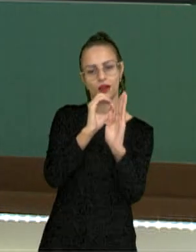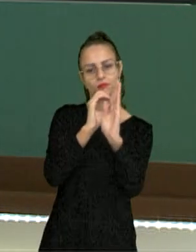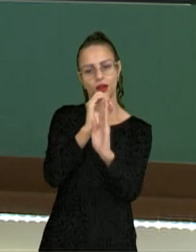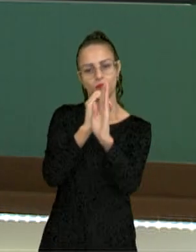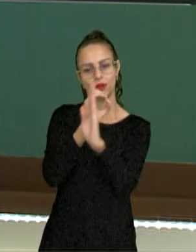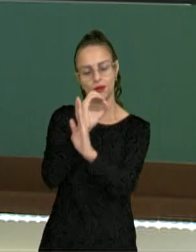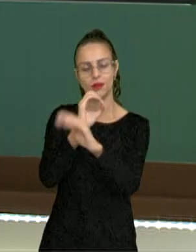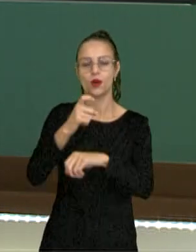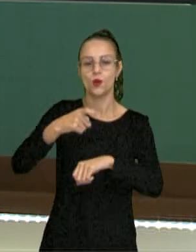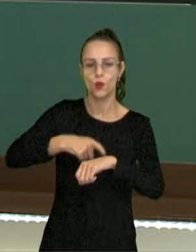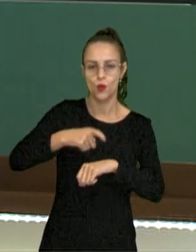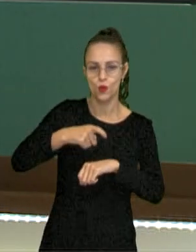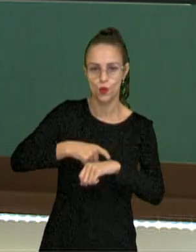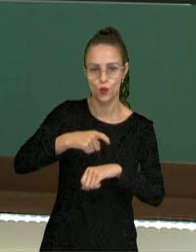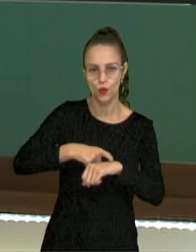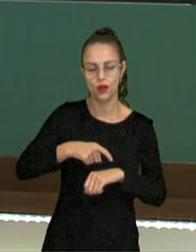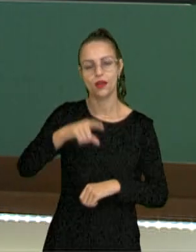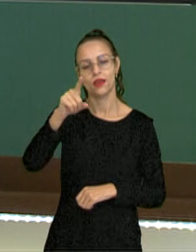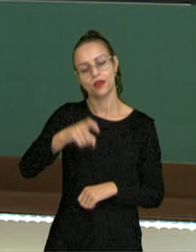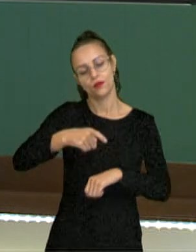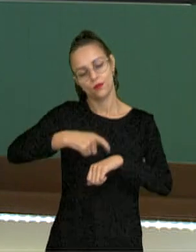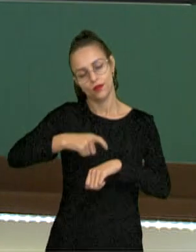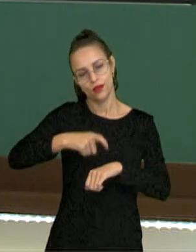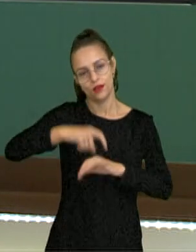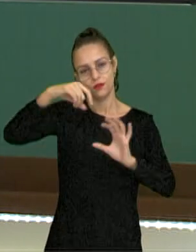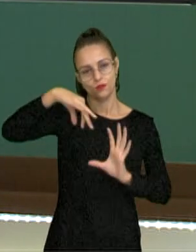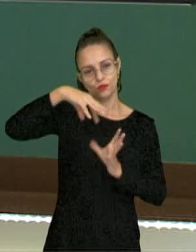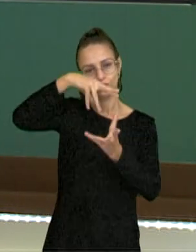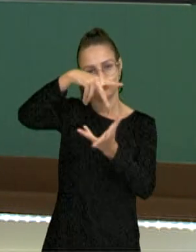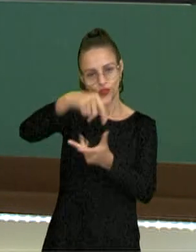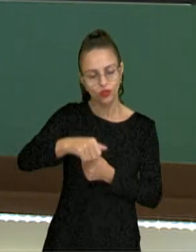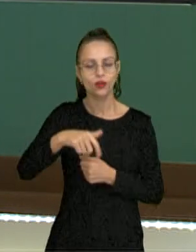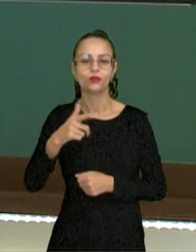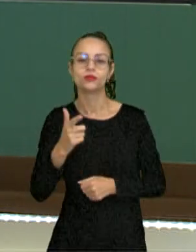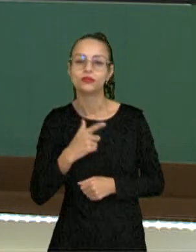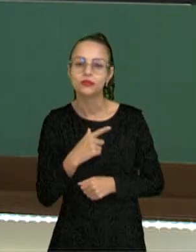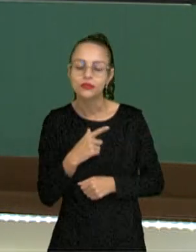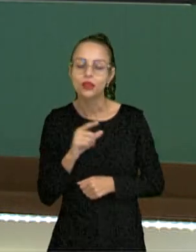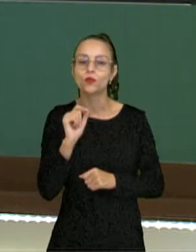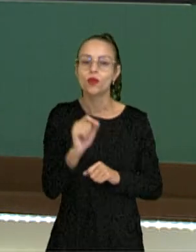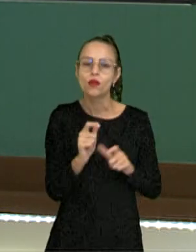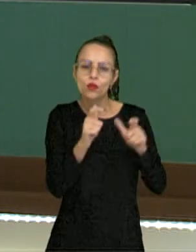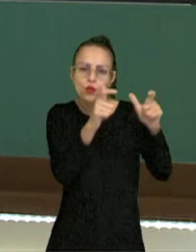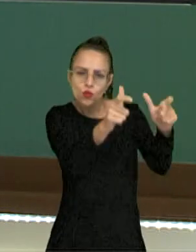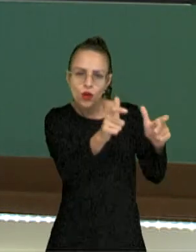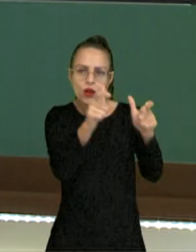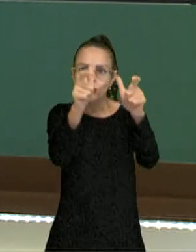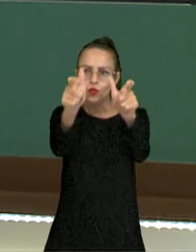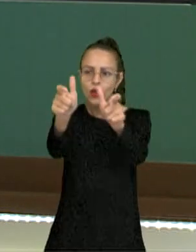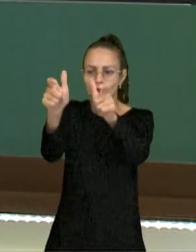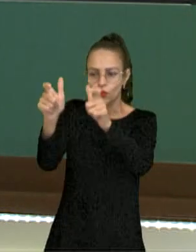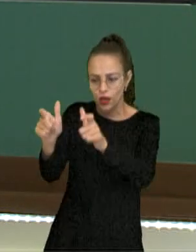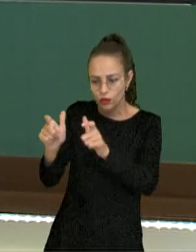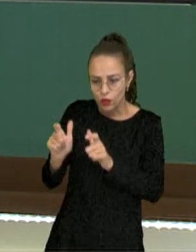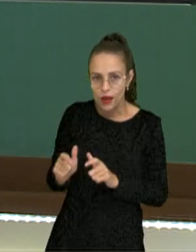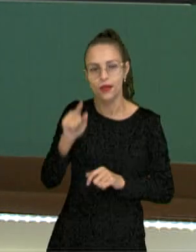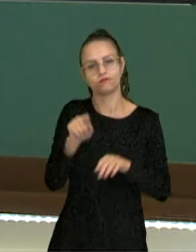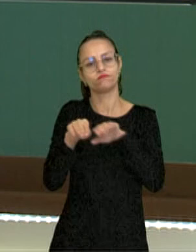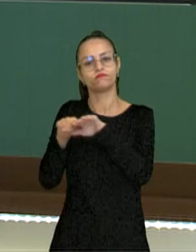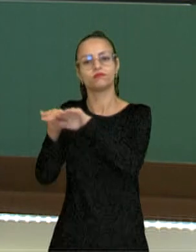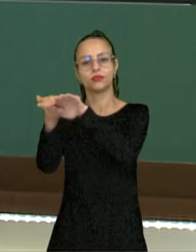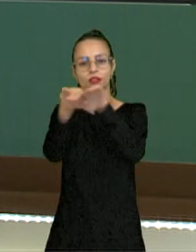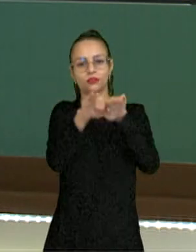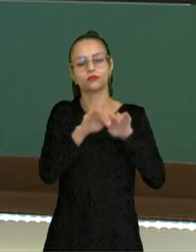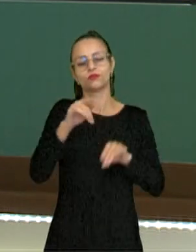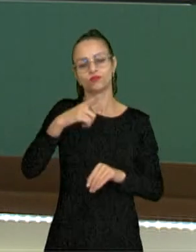horas. Então, a gente chama isso de fusos horários. Cada lugar nessa sequência lógica, nesse padrão, vai